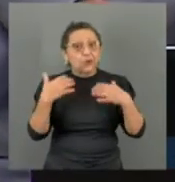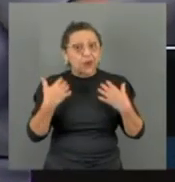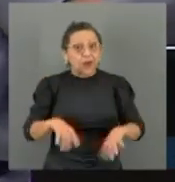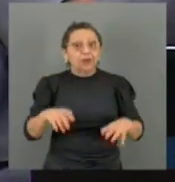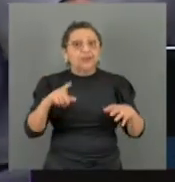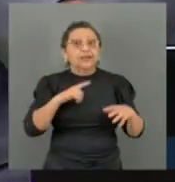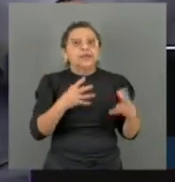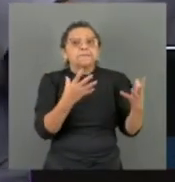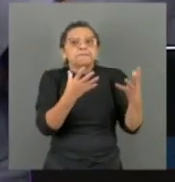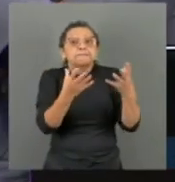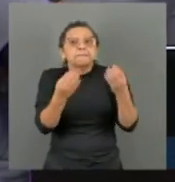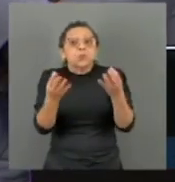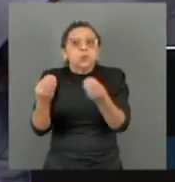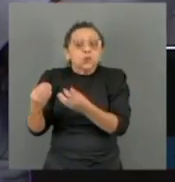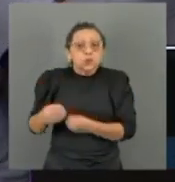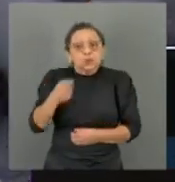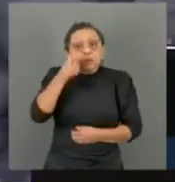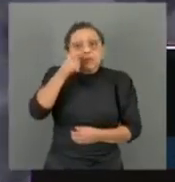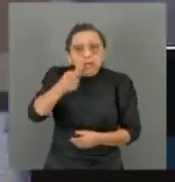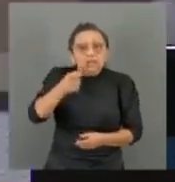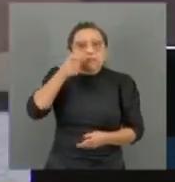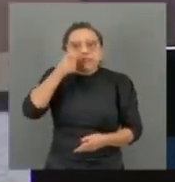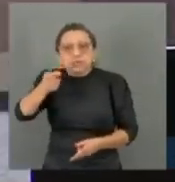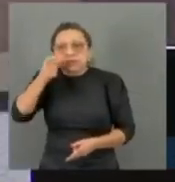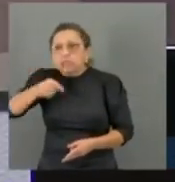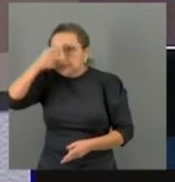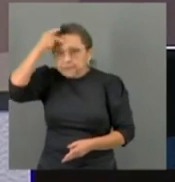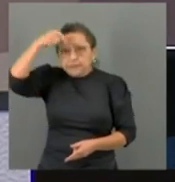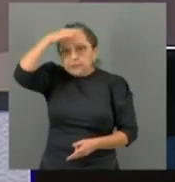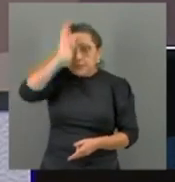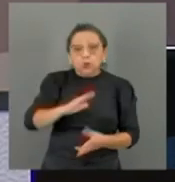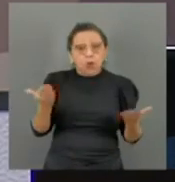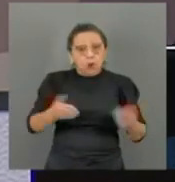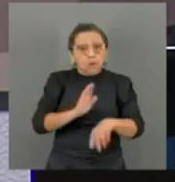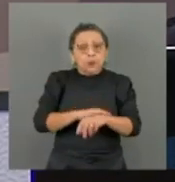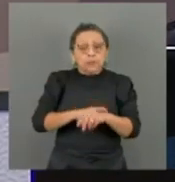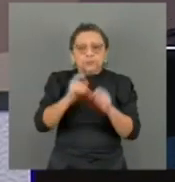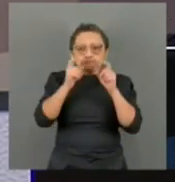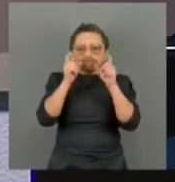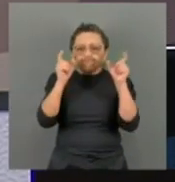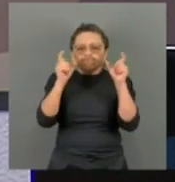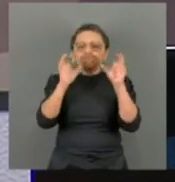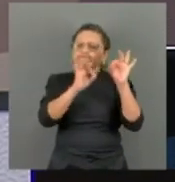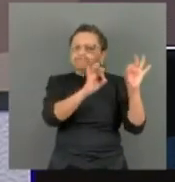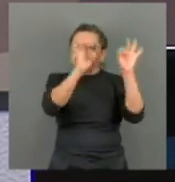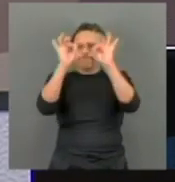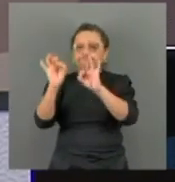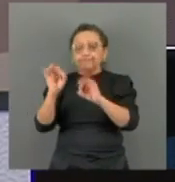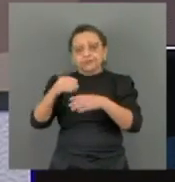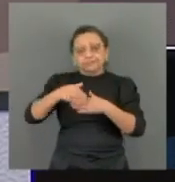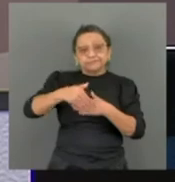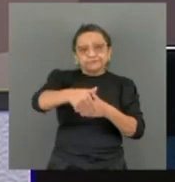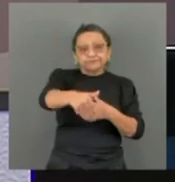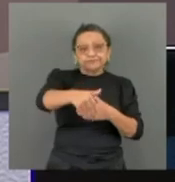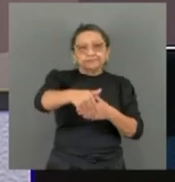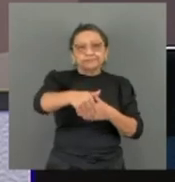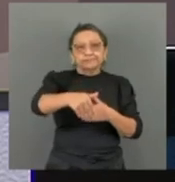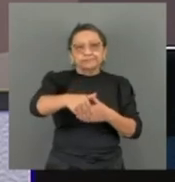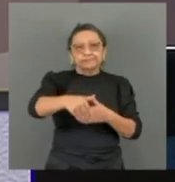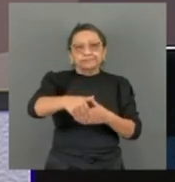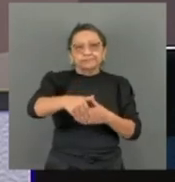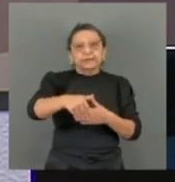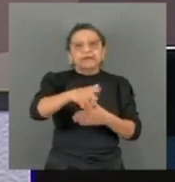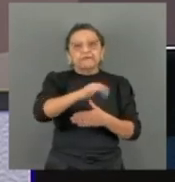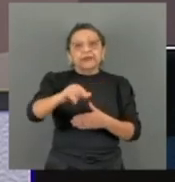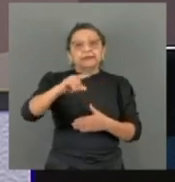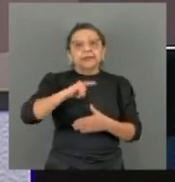consistência na rede social, há um interesse do país inteiro nesse momento. Daqui a pouco vai haver